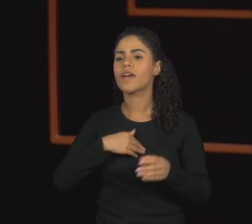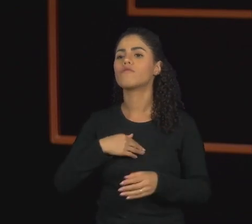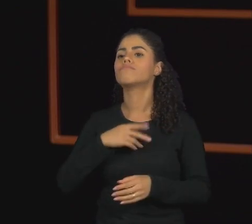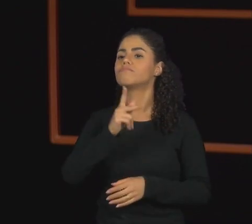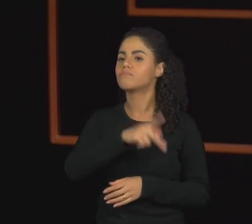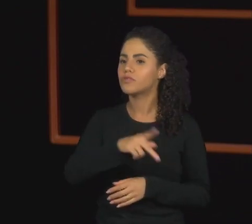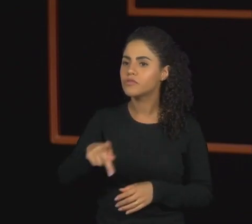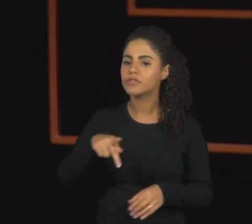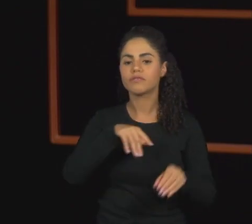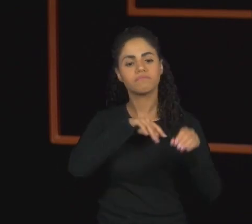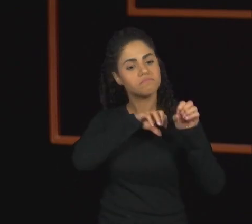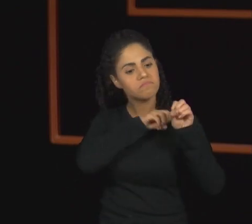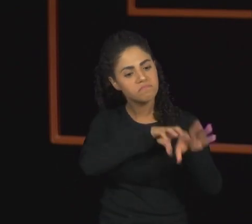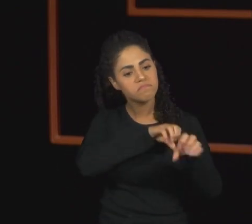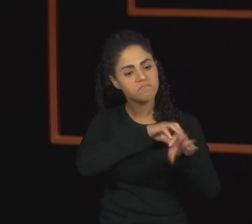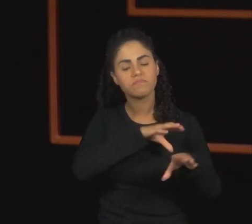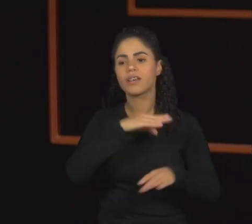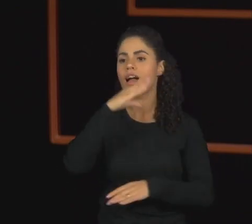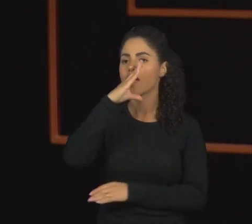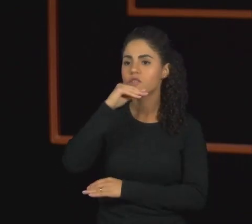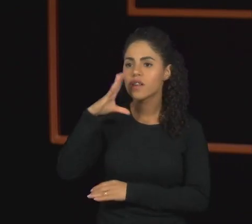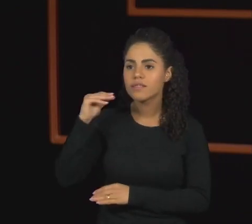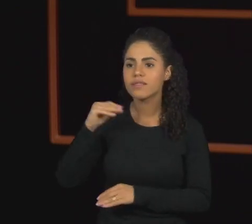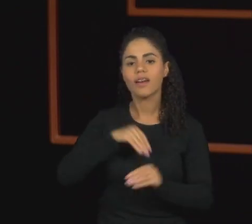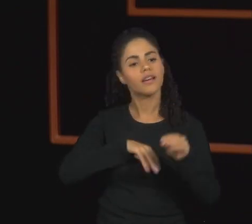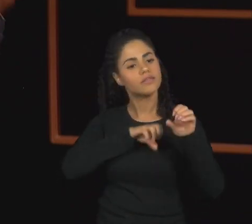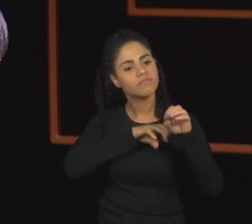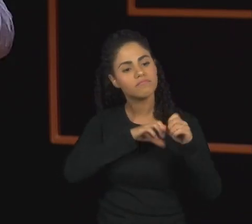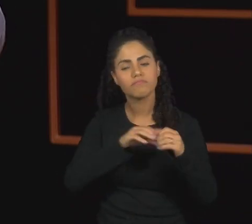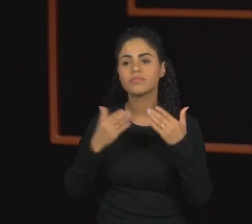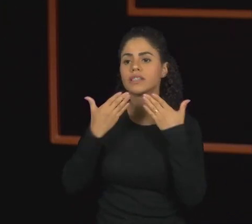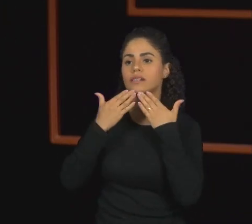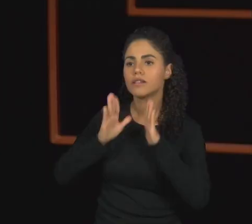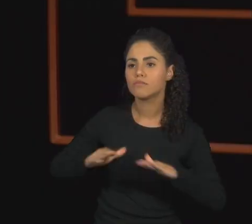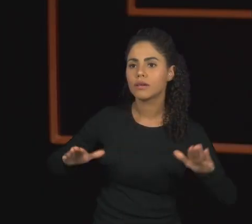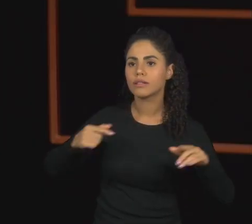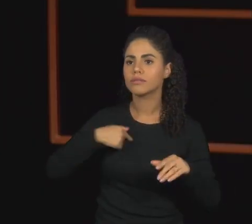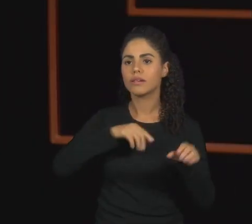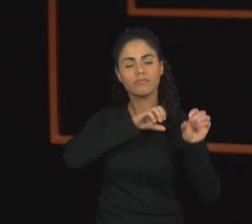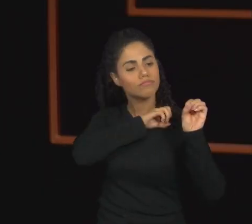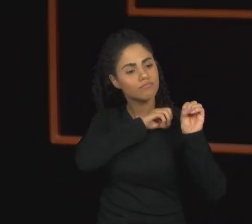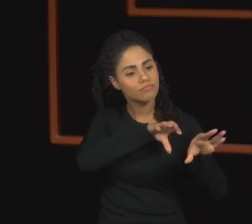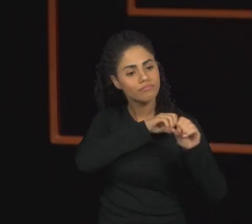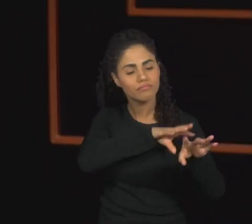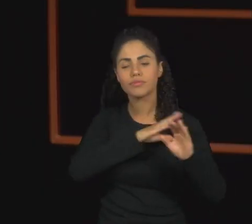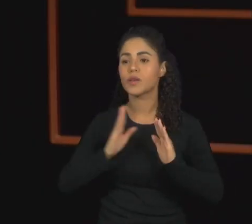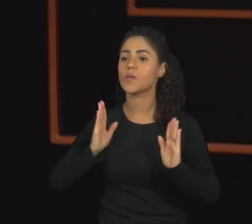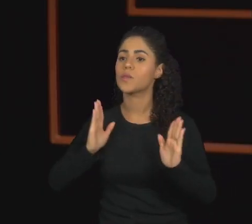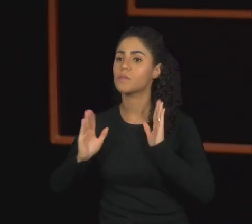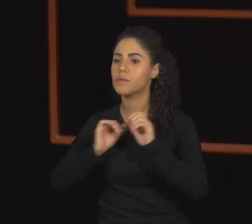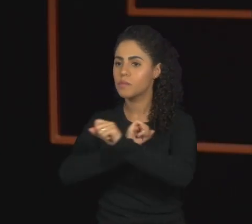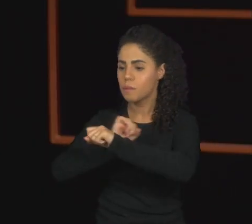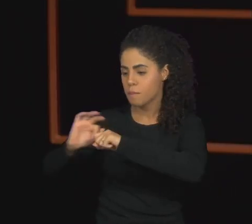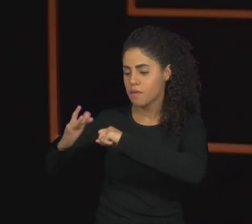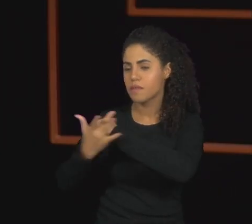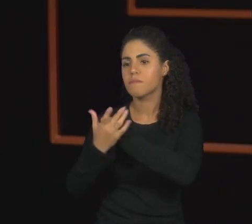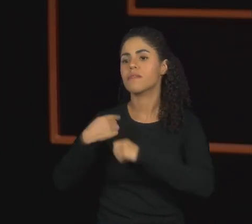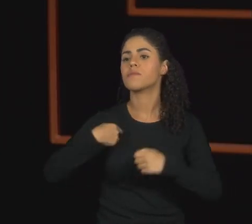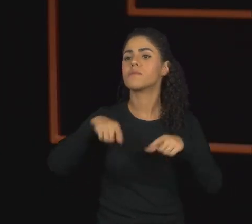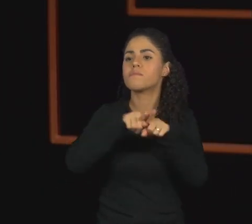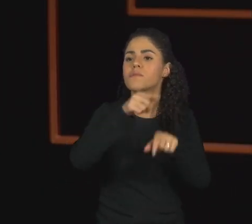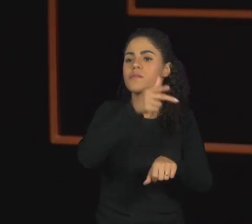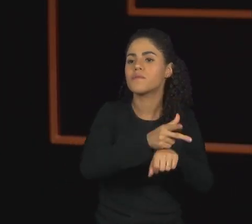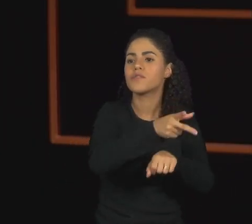turmas, comecei a dar aulas para adolescentes, dei aula de leitura para criança. Até o ano passado eu estava dando aulas na pandemia. Na pandemia eu gravei com